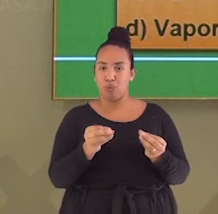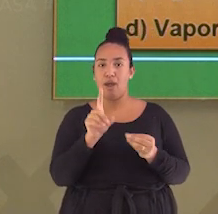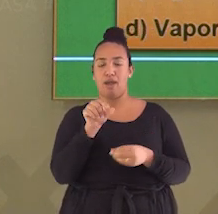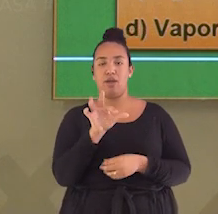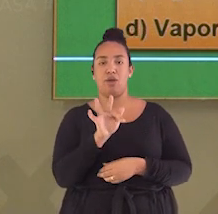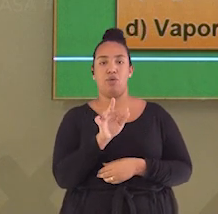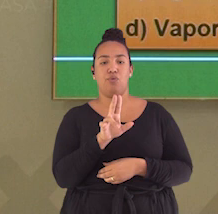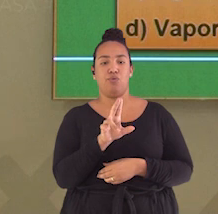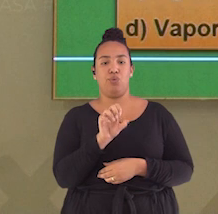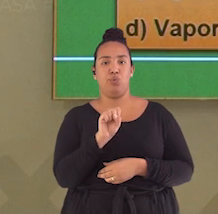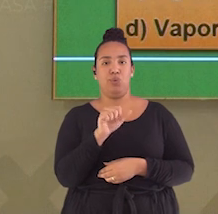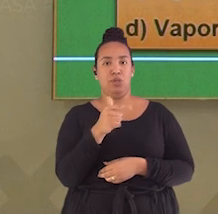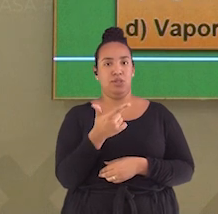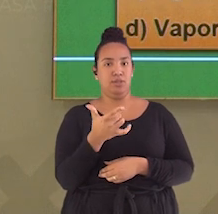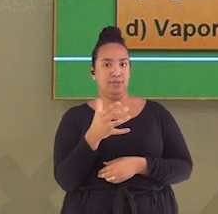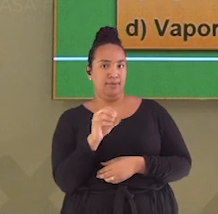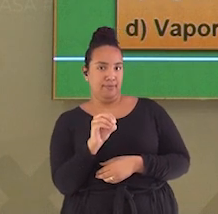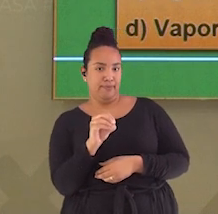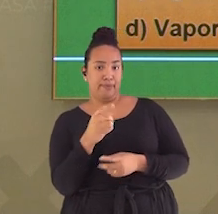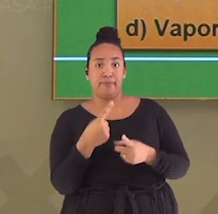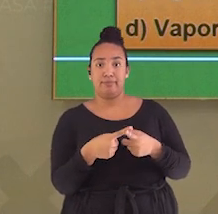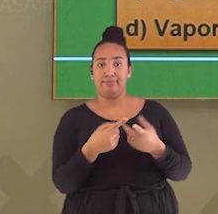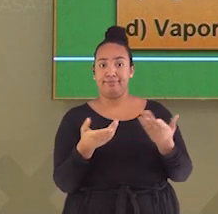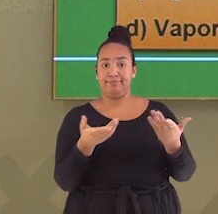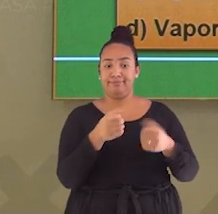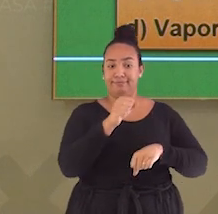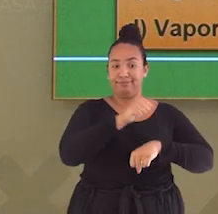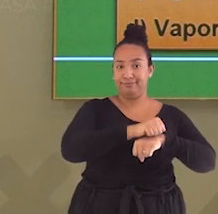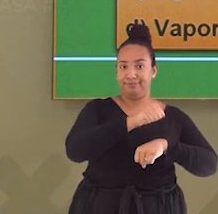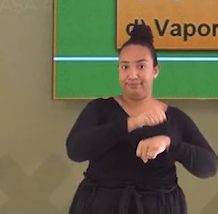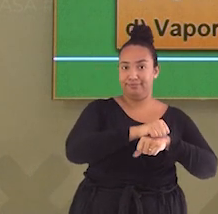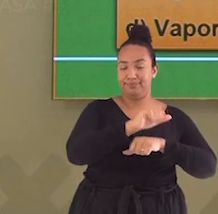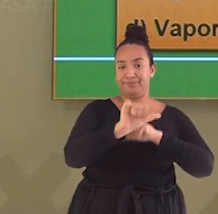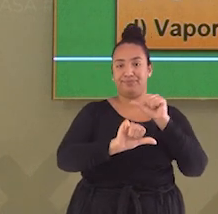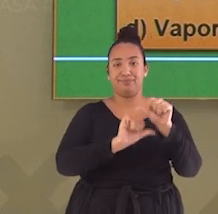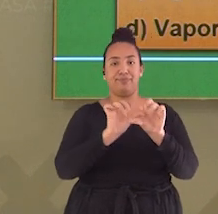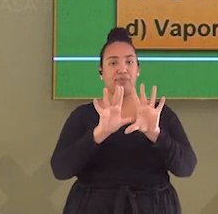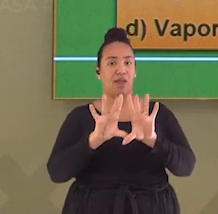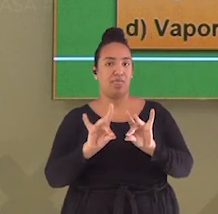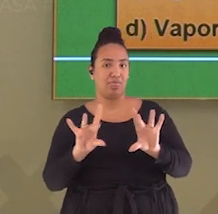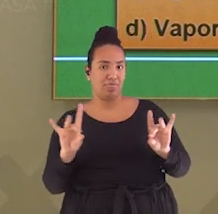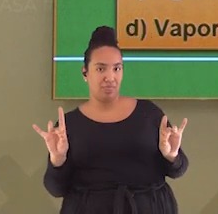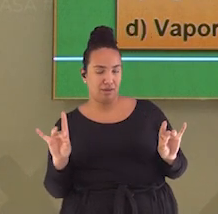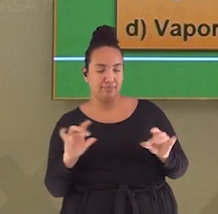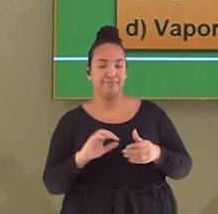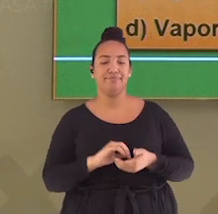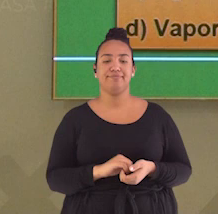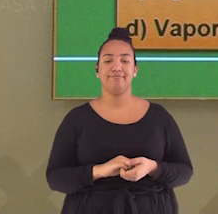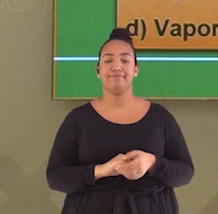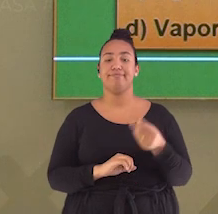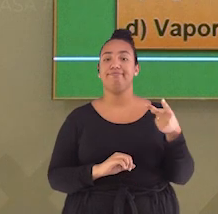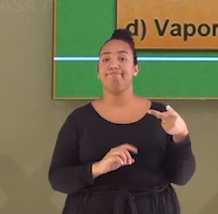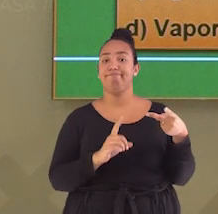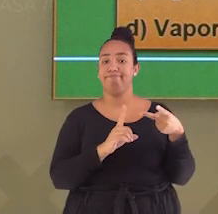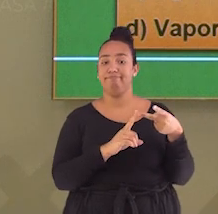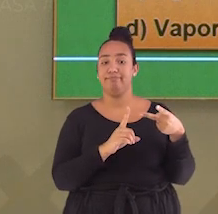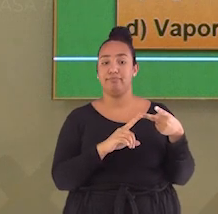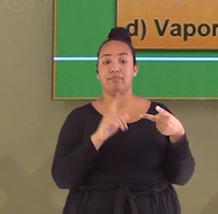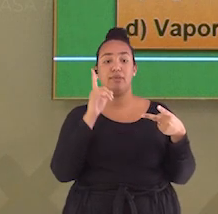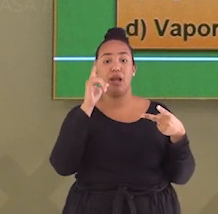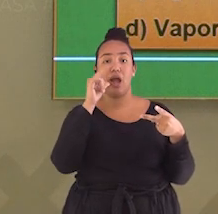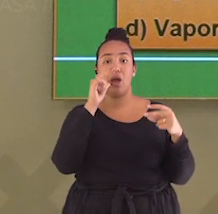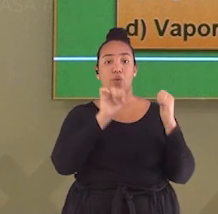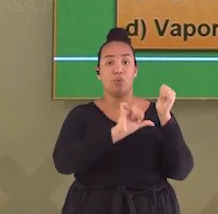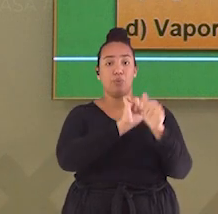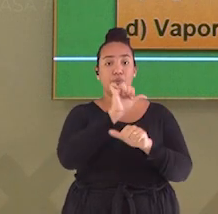Por quê? O chocolate estava no estado sólido e foi para o líquido devido ao calor. Na B, a água se torna